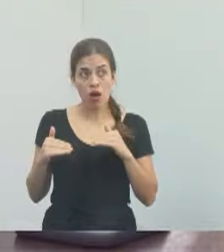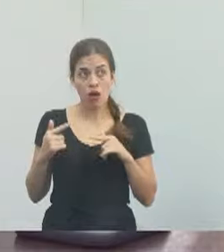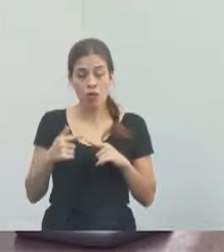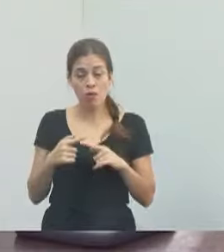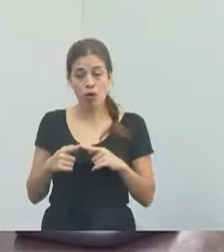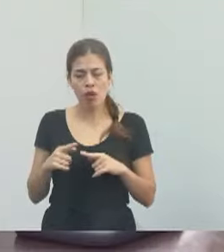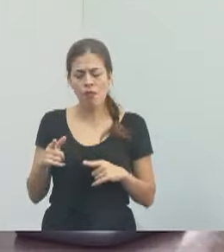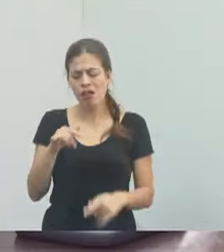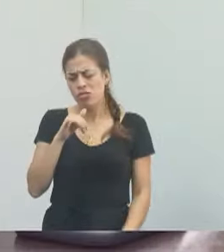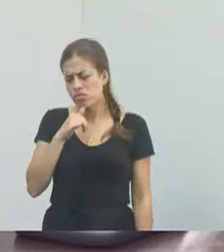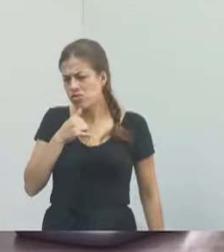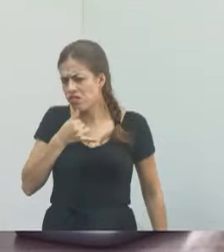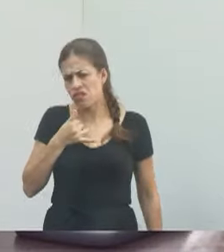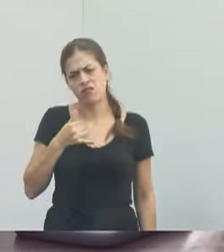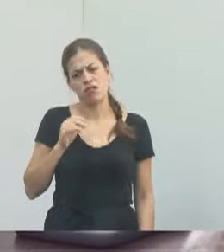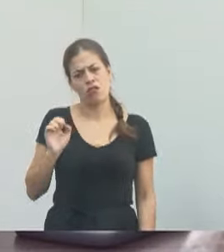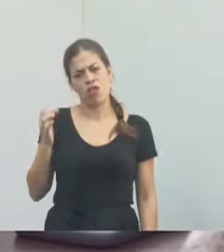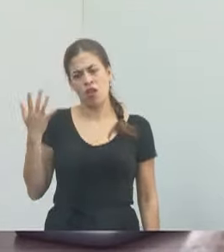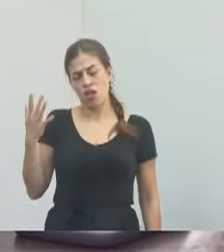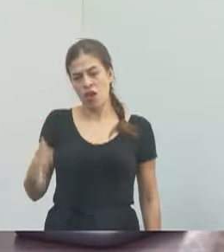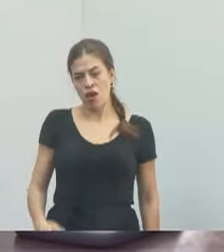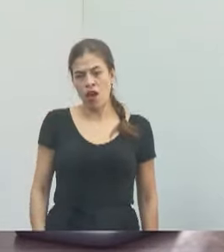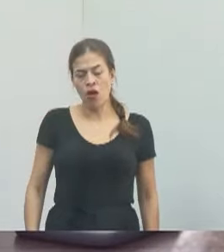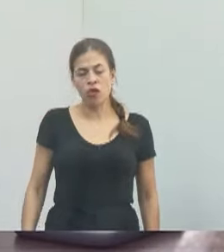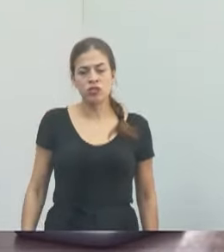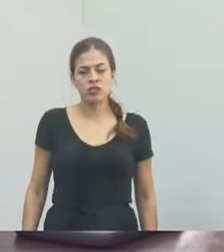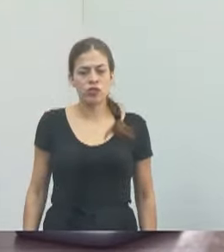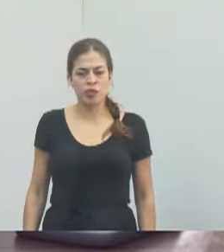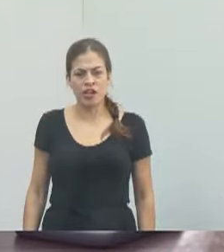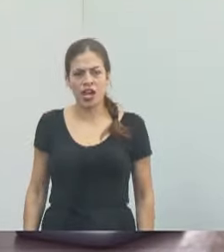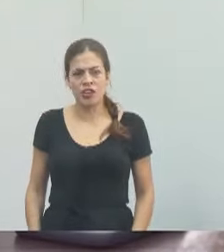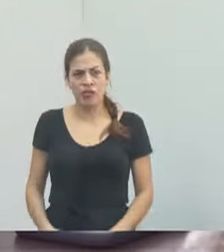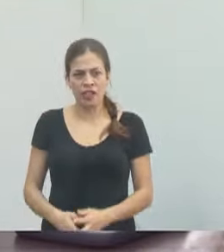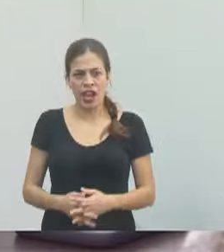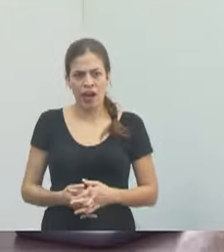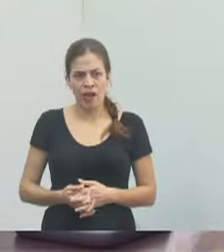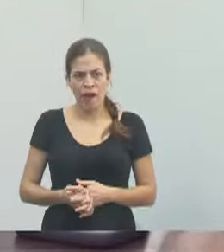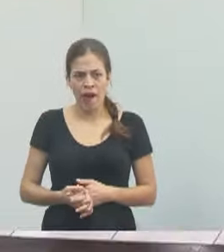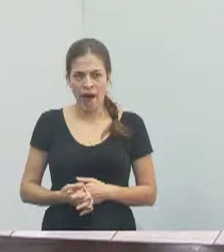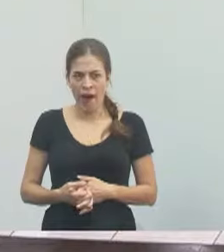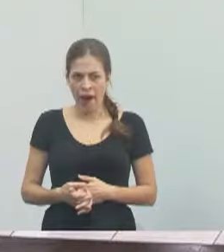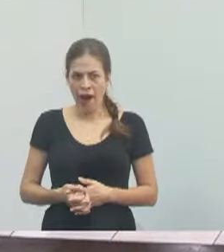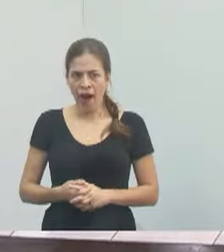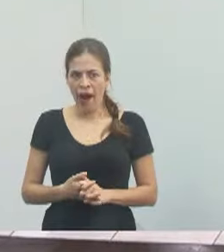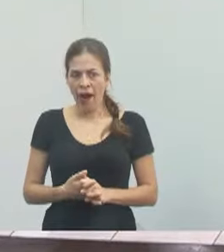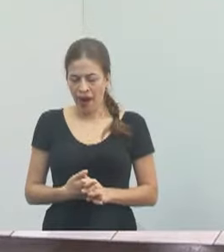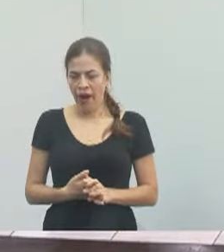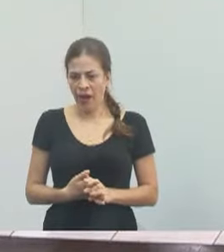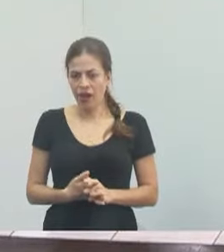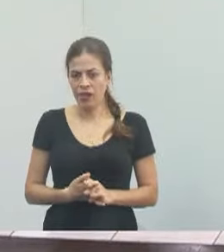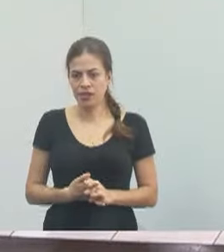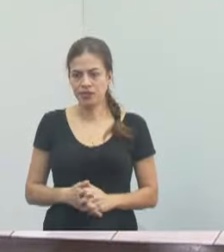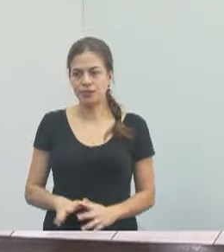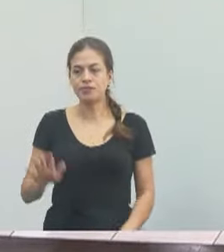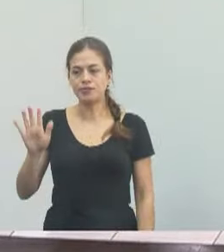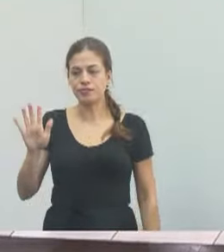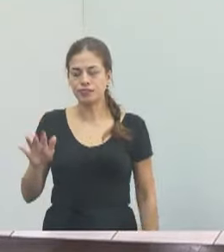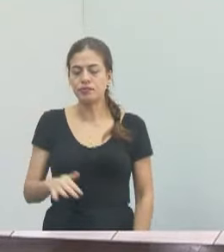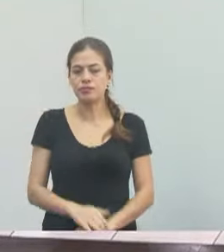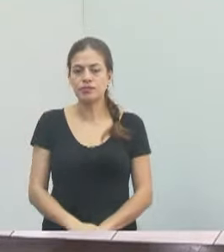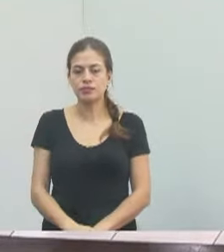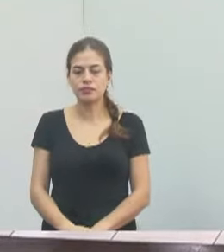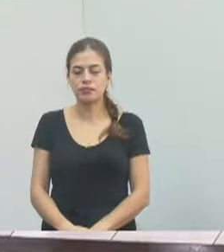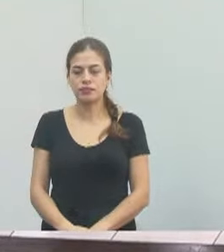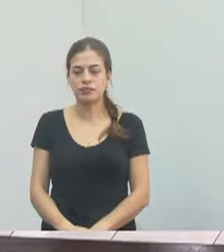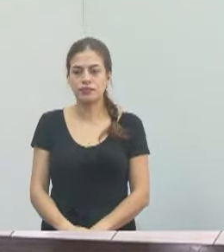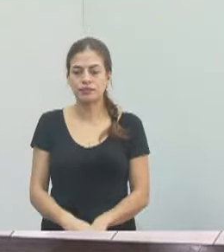porque é lamentável o que tem acontecido Presidente por favor também